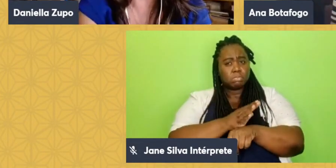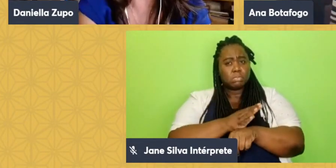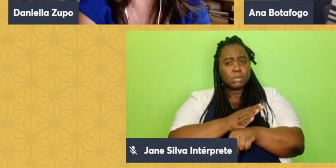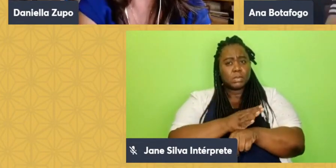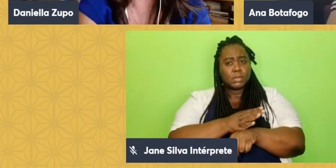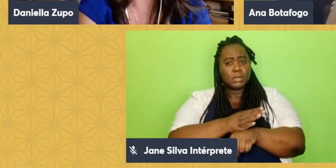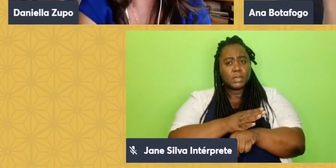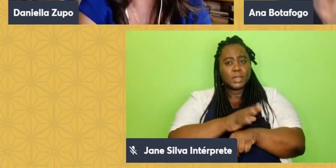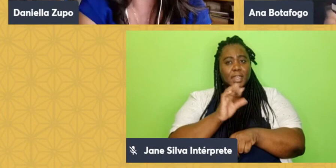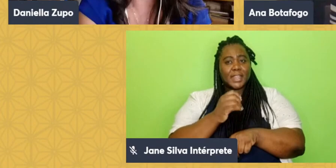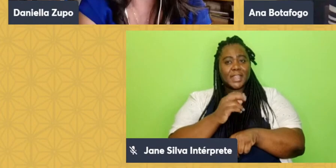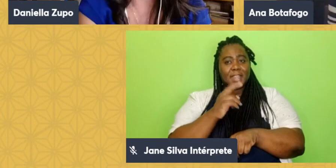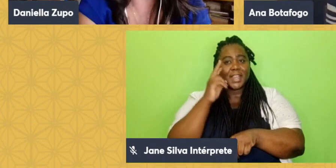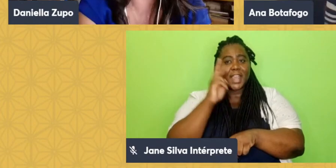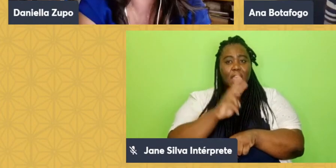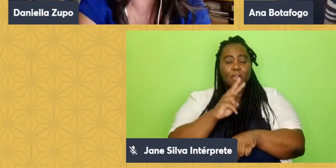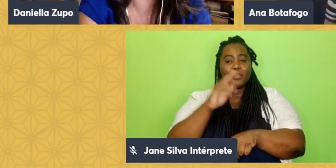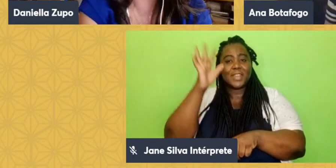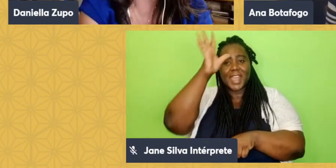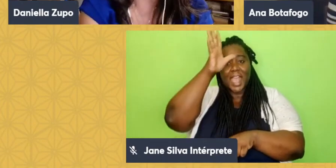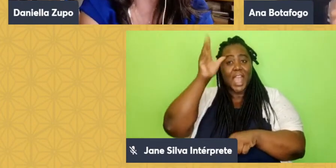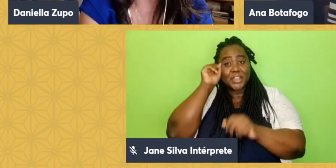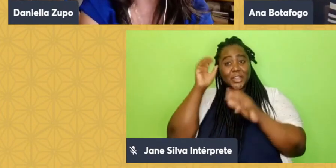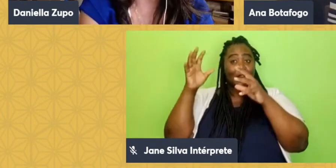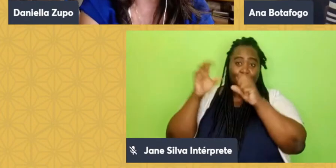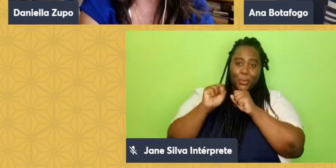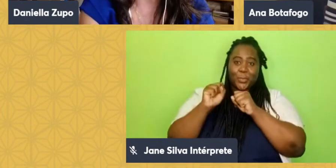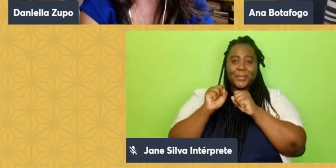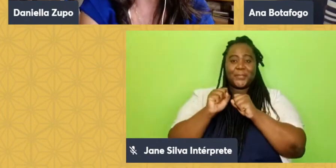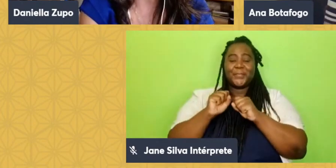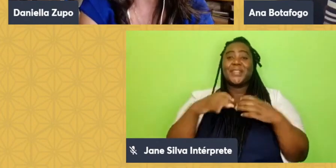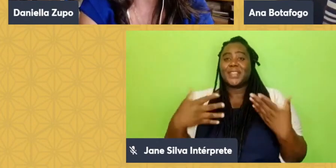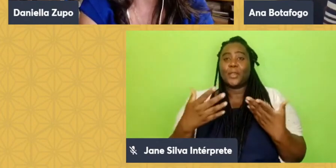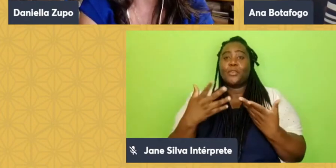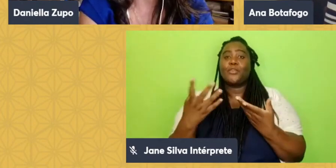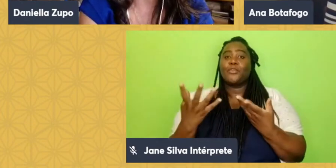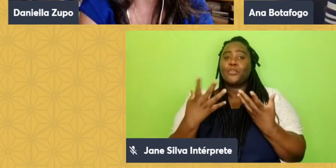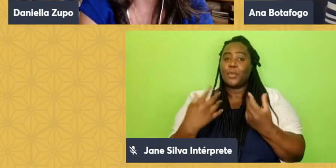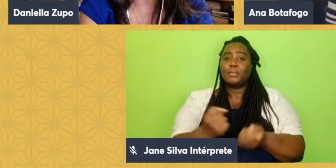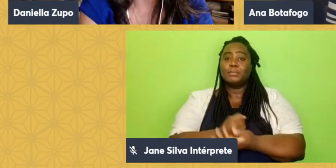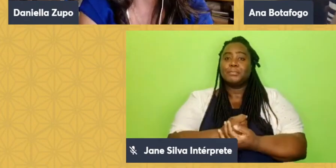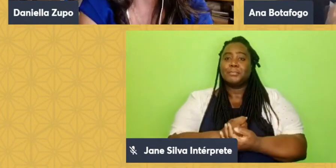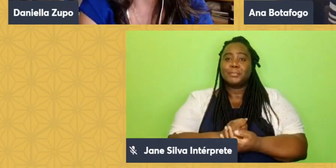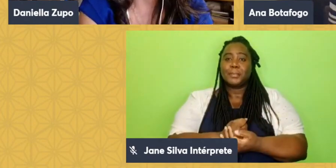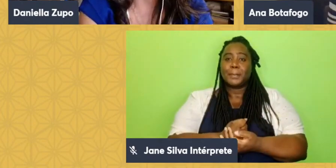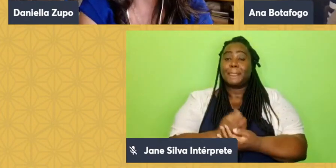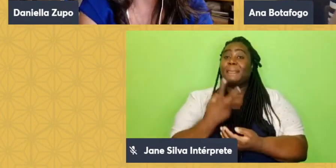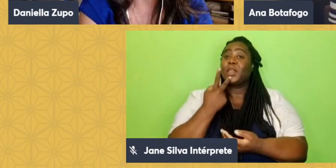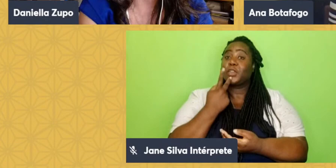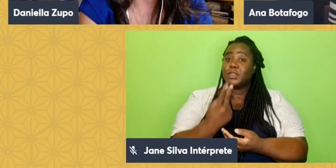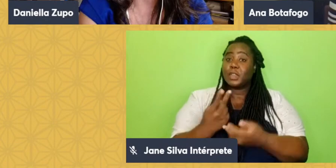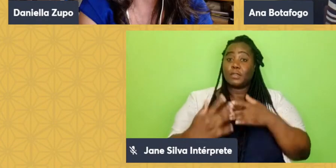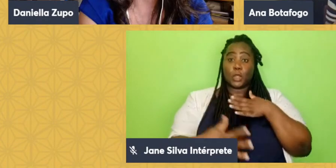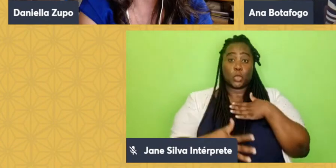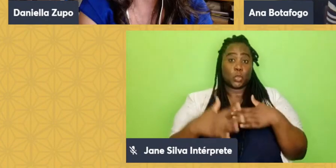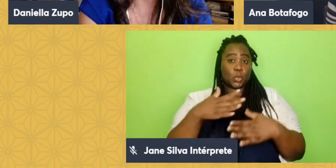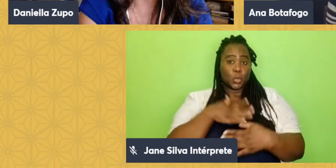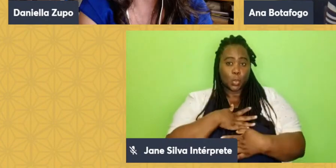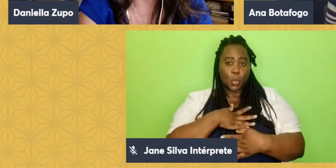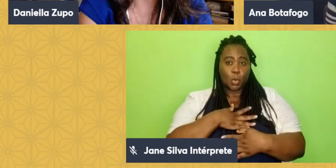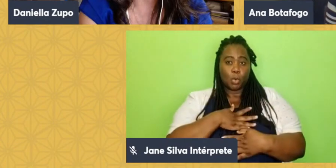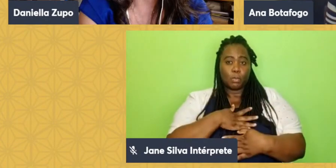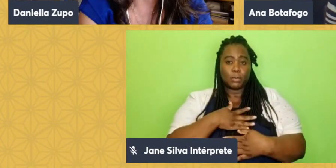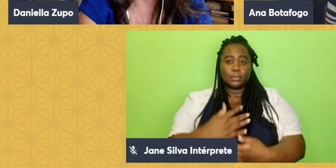alguma eu vi só a Jane que sumiu aqui para mim esse pau Então vamos lá eu tava falando desse corpo